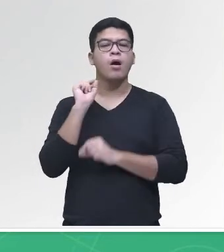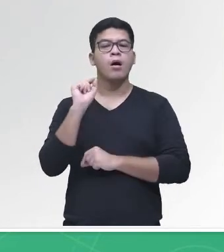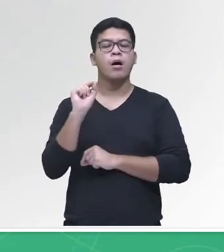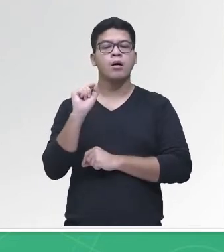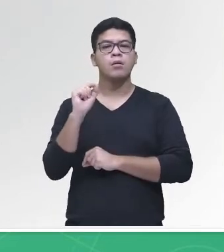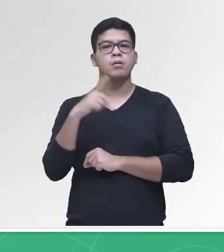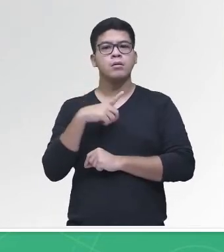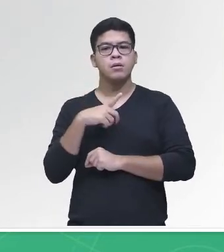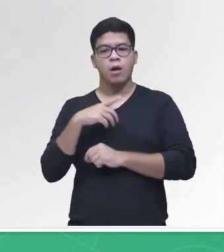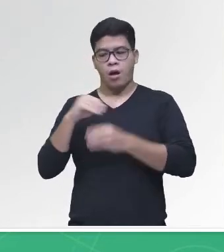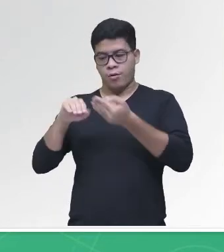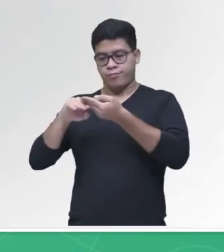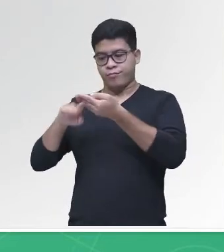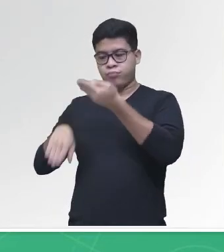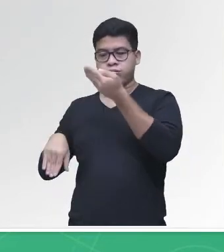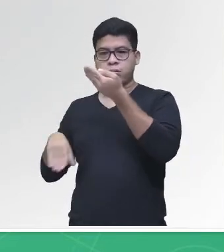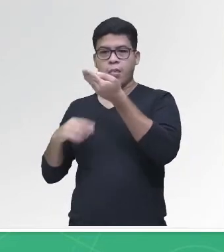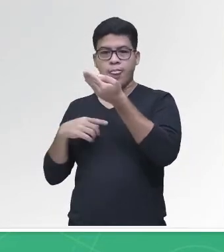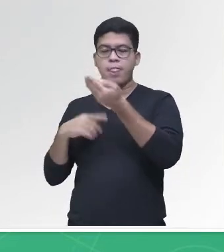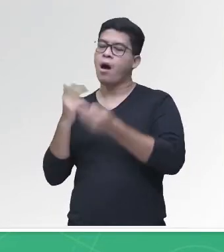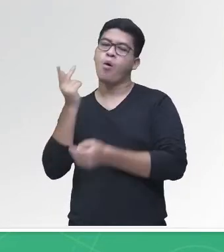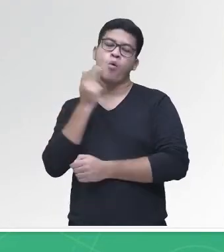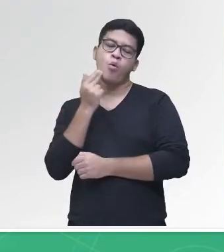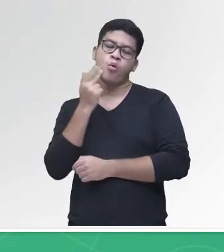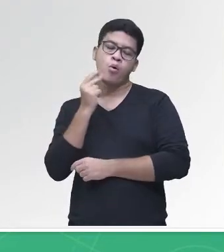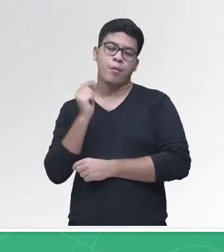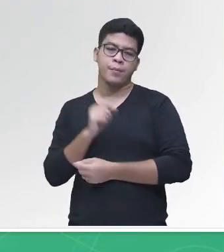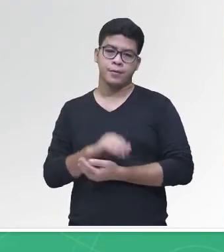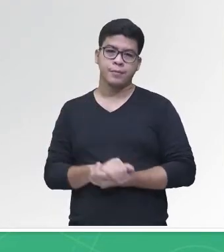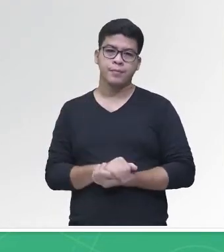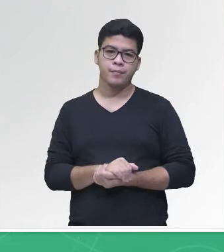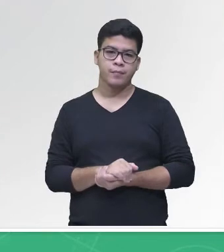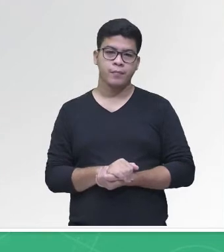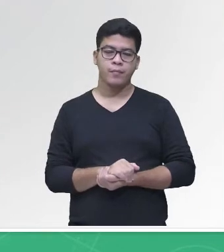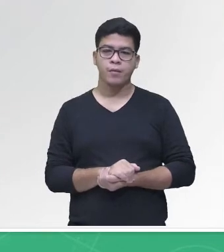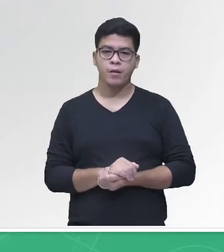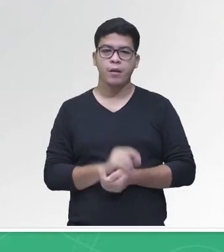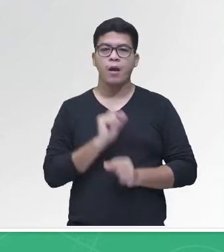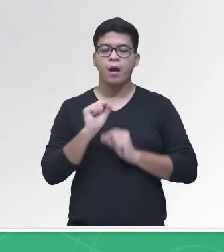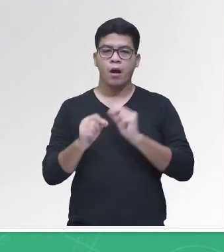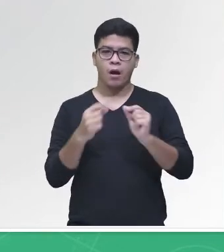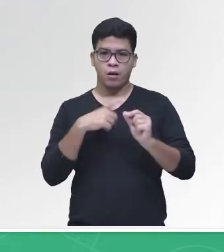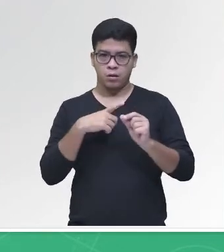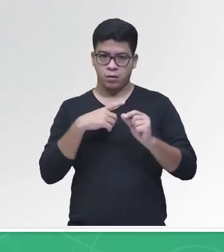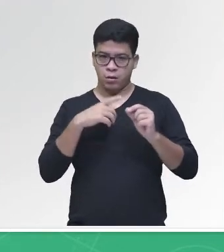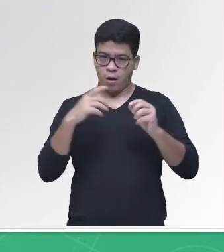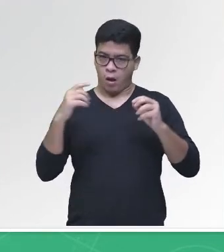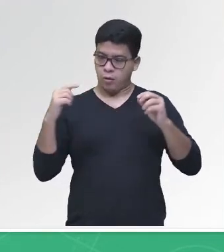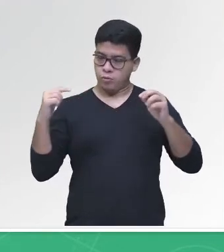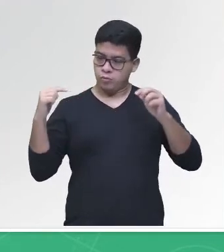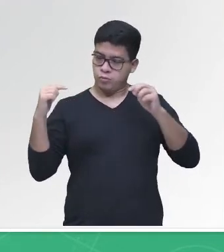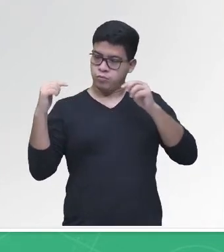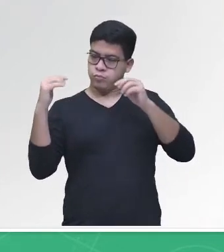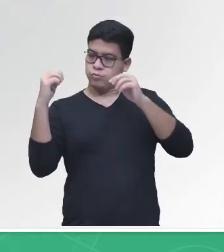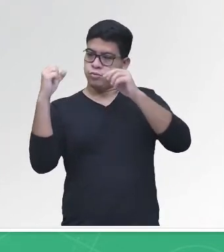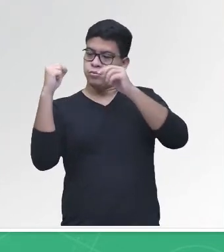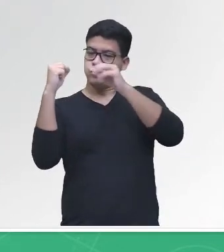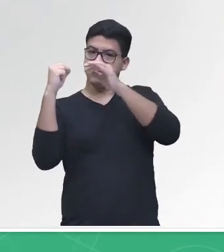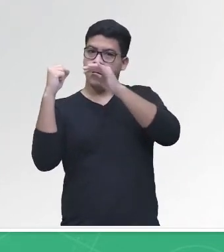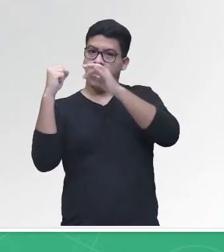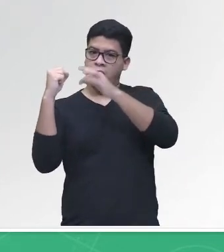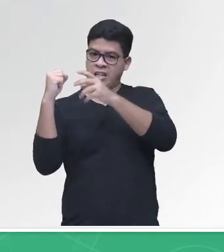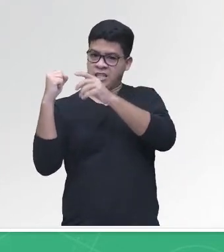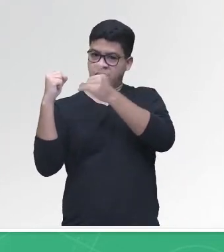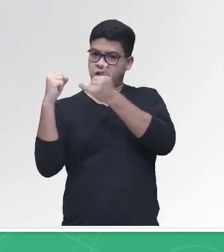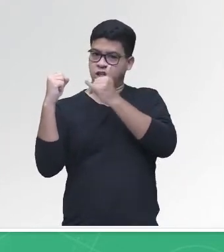Uma separação e ele volta ao normal. Ou seja, a causa, o indutor, ele é aproximado do induzido, o induzido